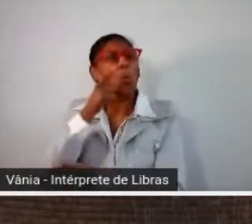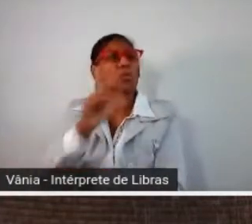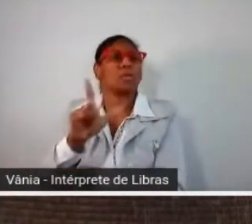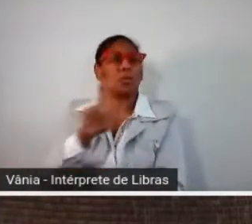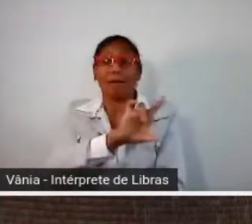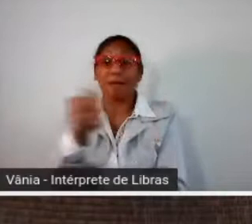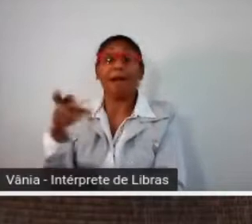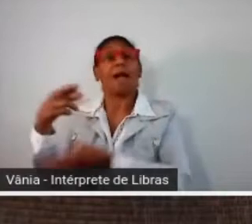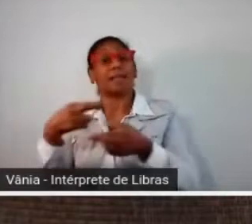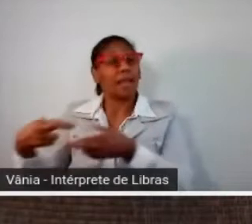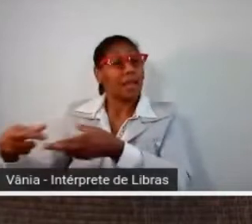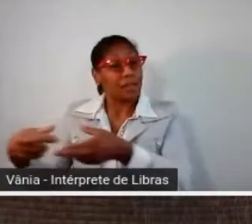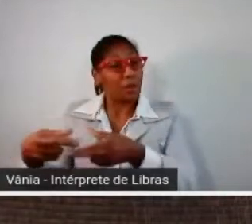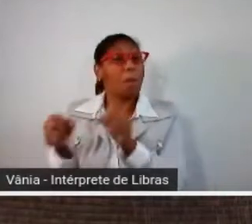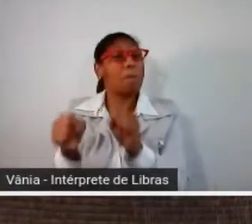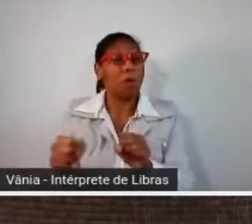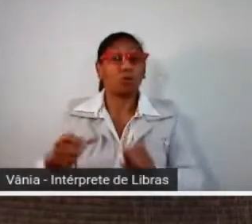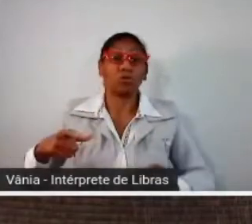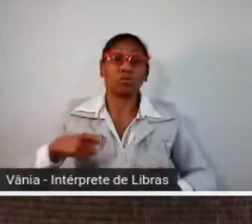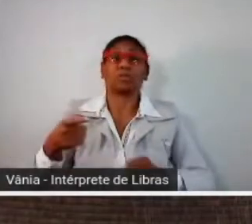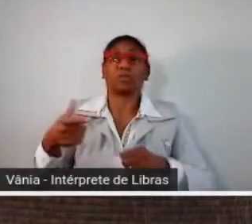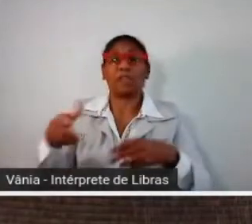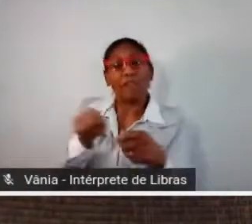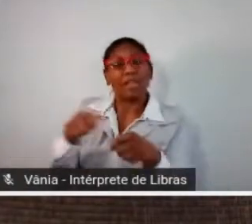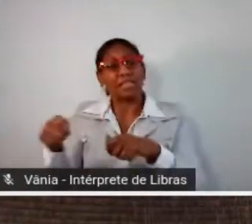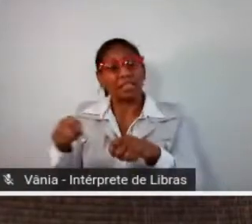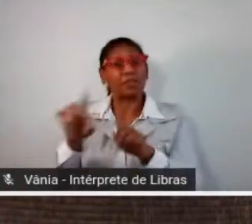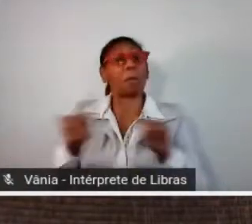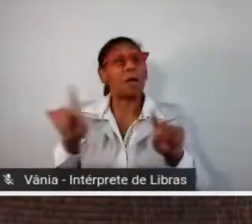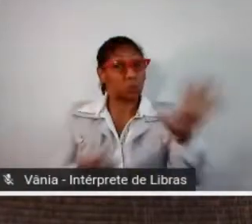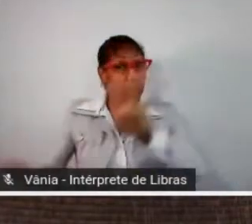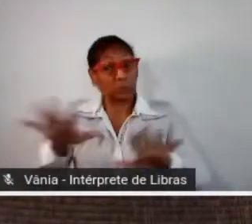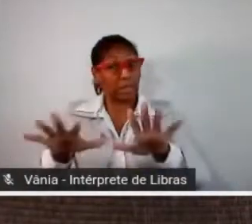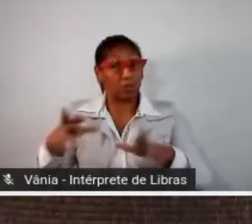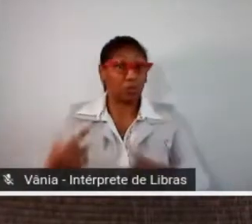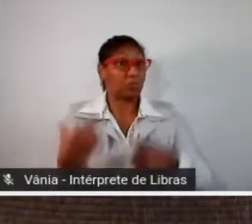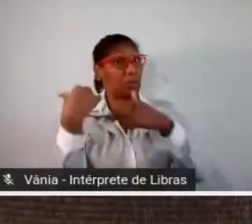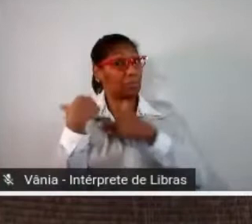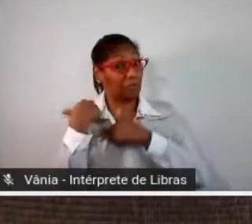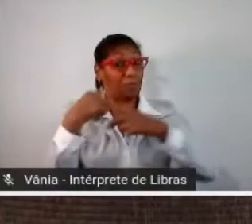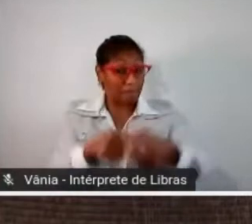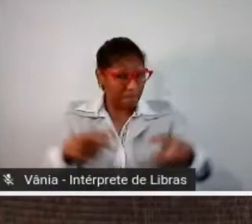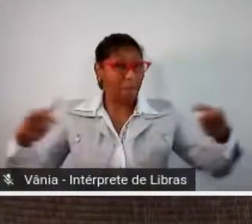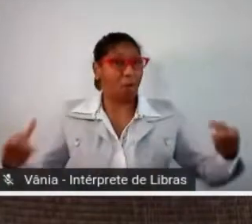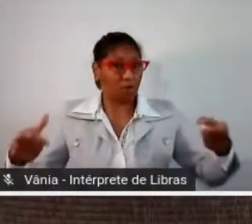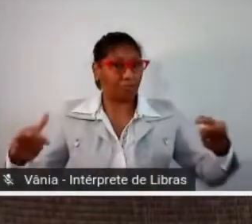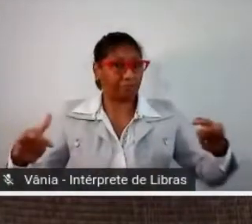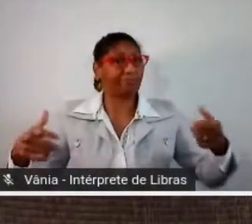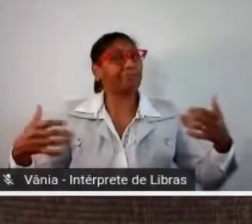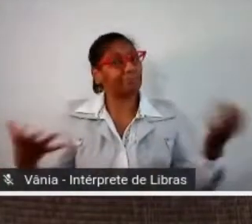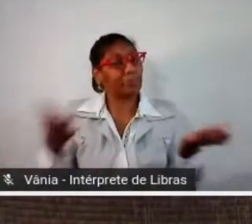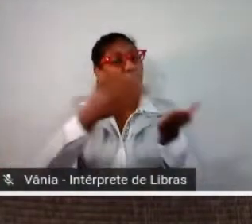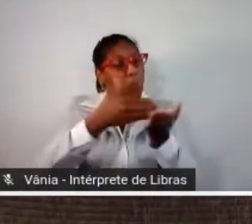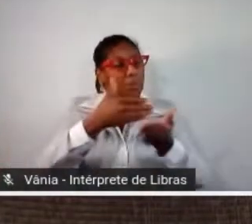elas possam ter um pouco mais de flexibilidade, mas ao mesmo tempo uma responsabilidade, né, governador? Então, é o início de um processo